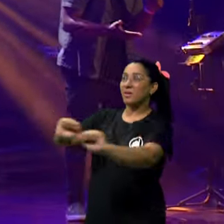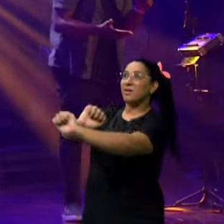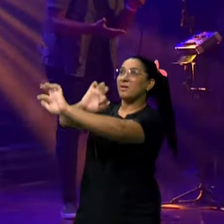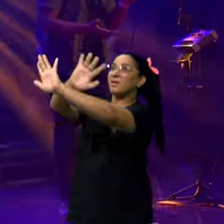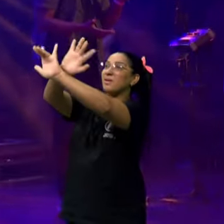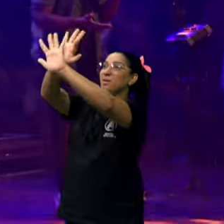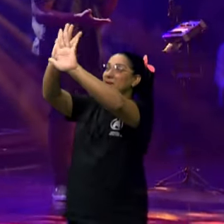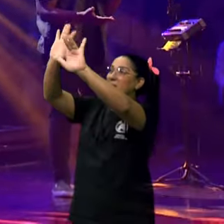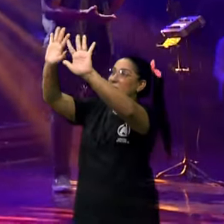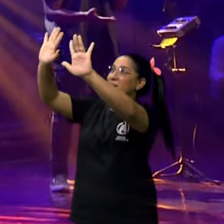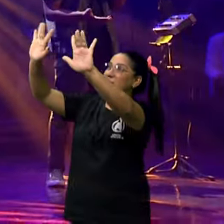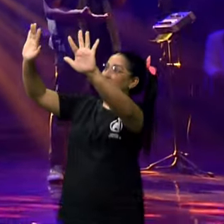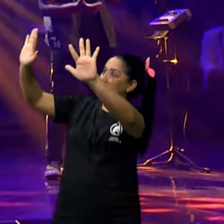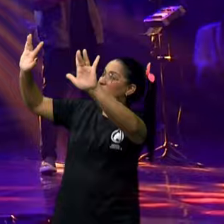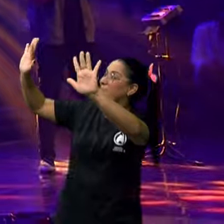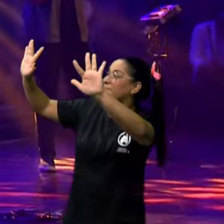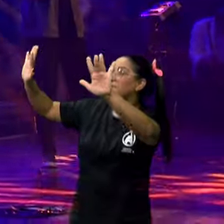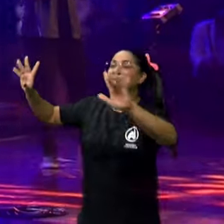sua glória